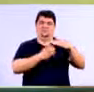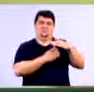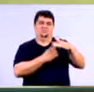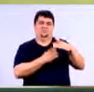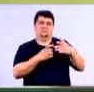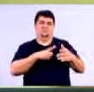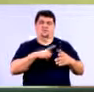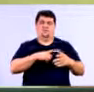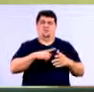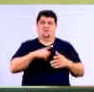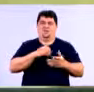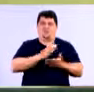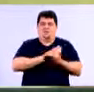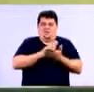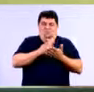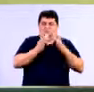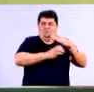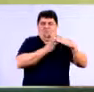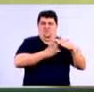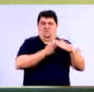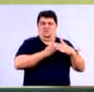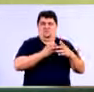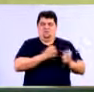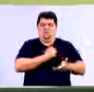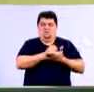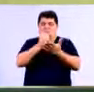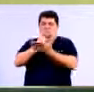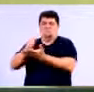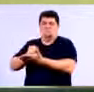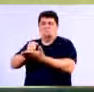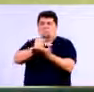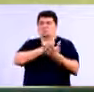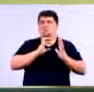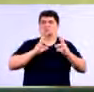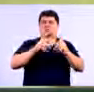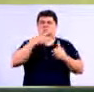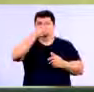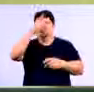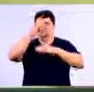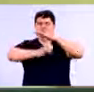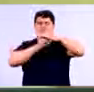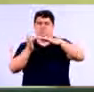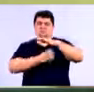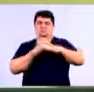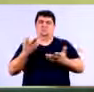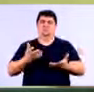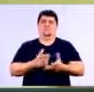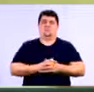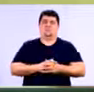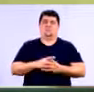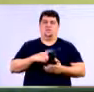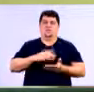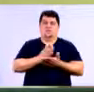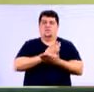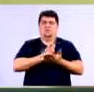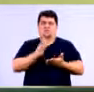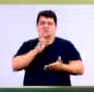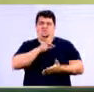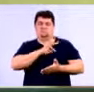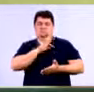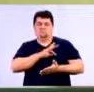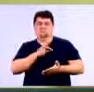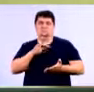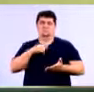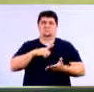né? Ele montou uma consultoria, presta serviço de consultoria na área de investimentos financeiros. Mas a maioria dos professores ou assalariados, ou mesmo as pessoas que almejam